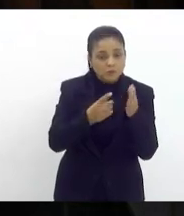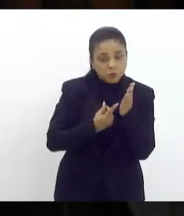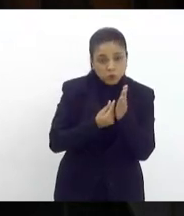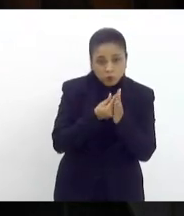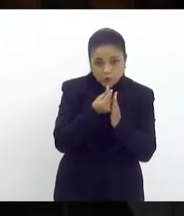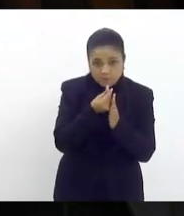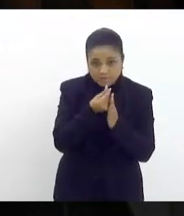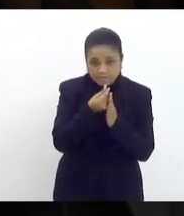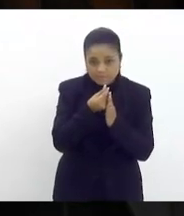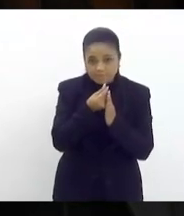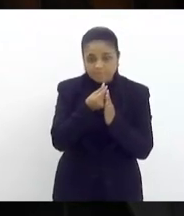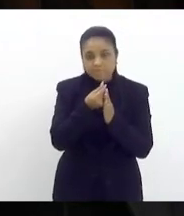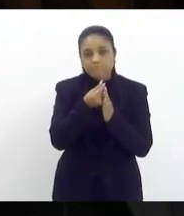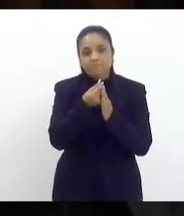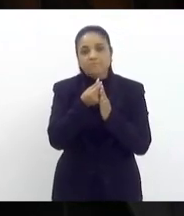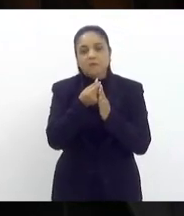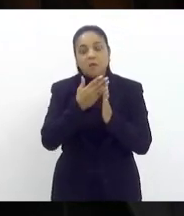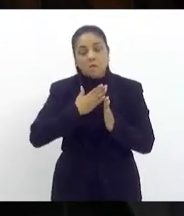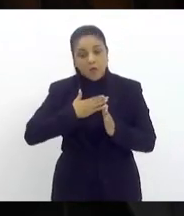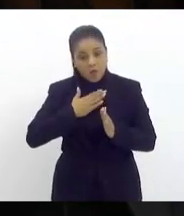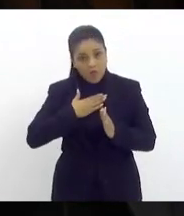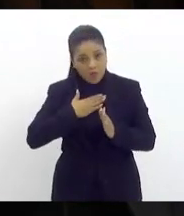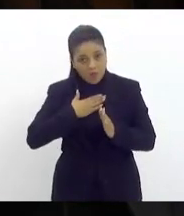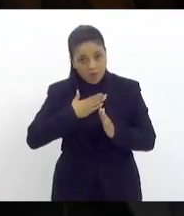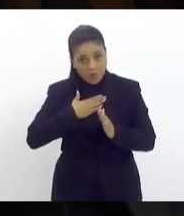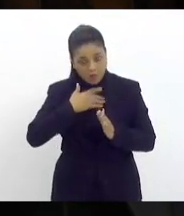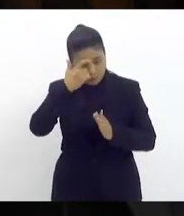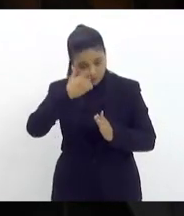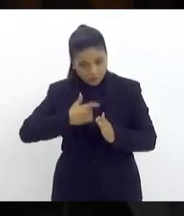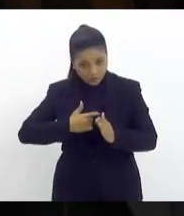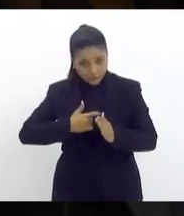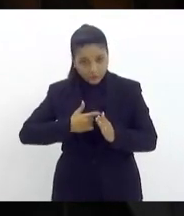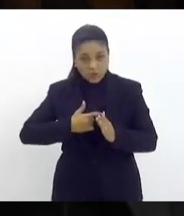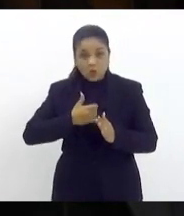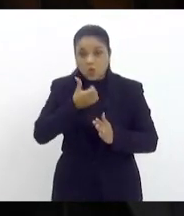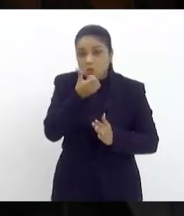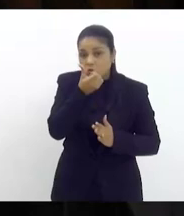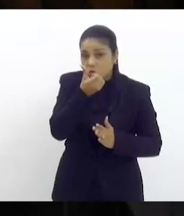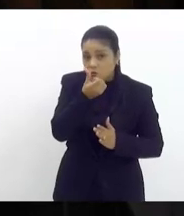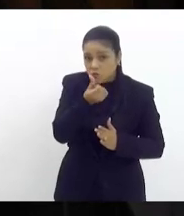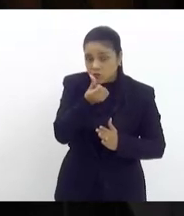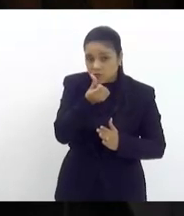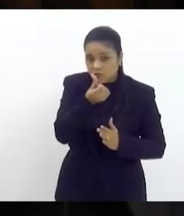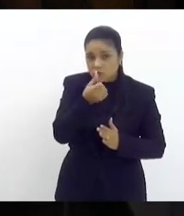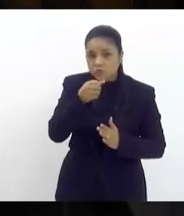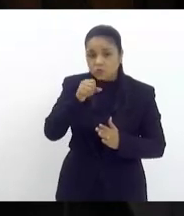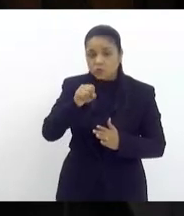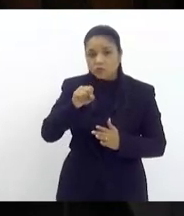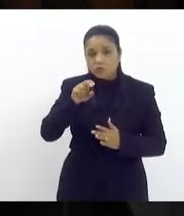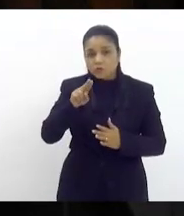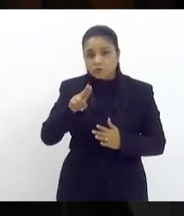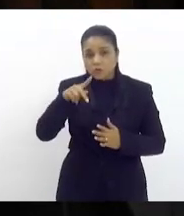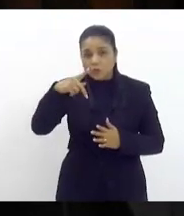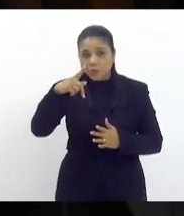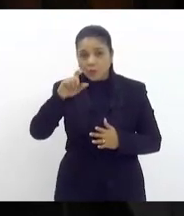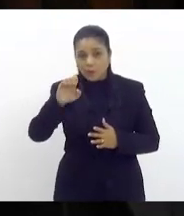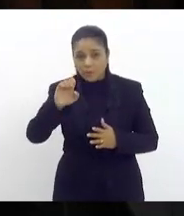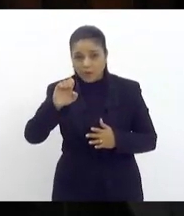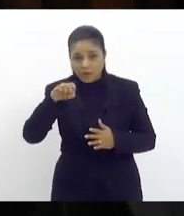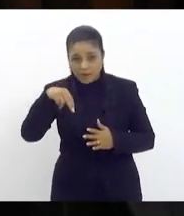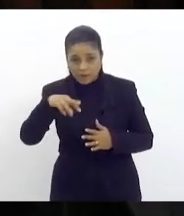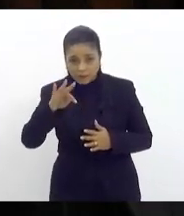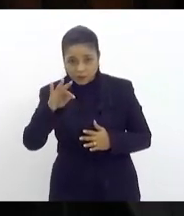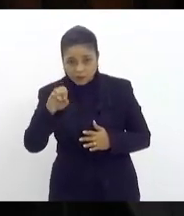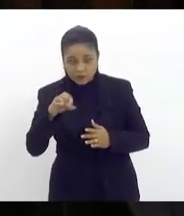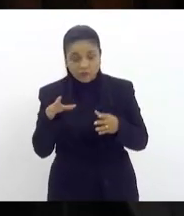mesmo sendo eu sexto suplente da Comissão e tive a oportunidade,